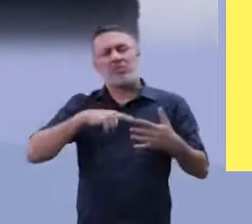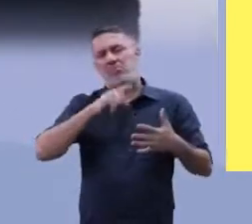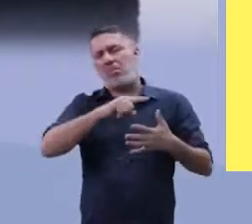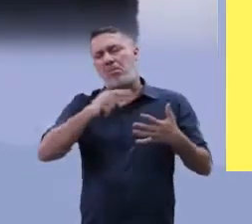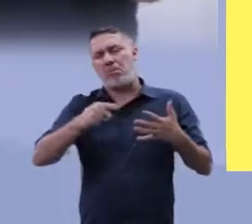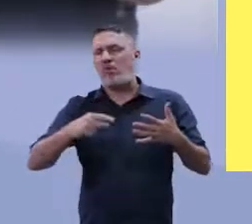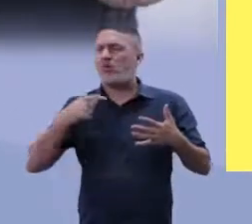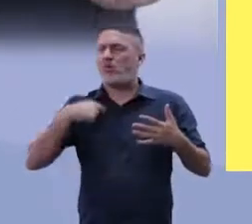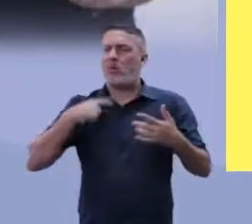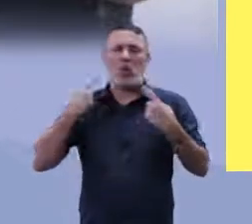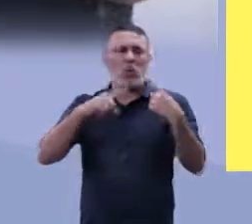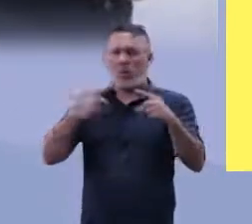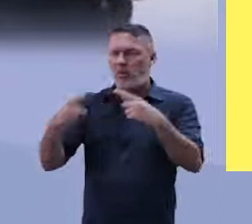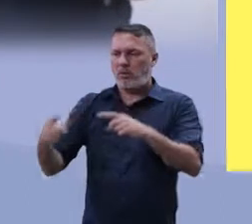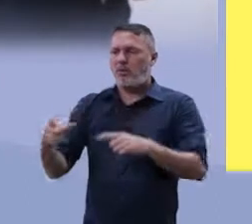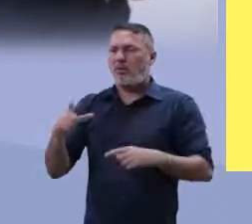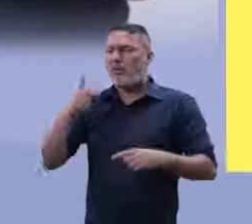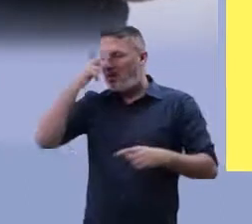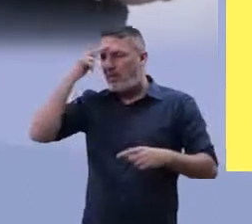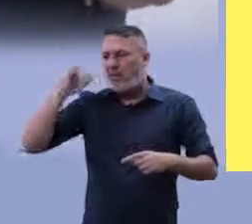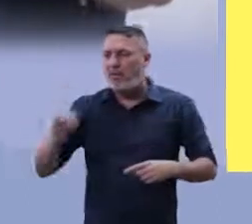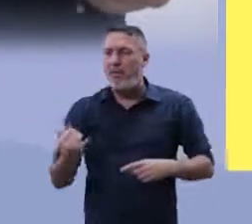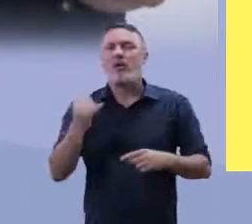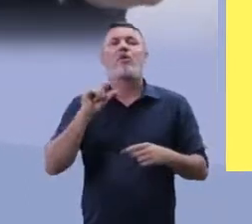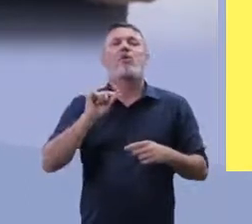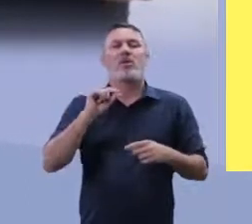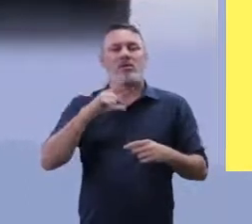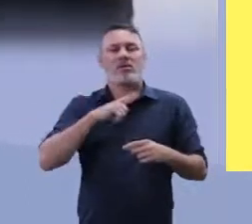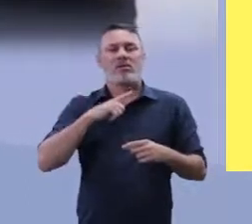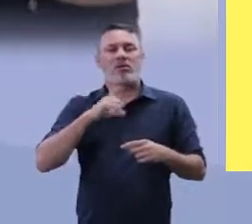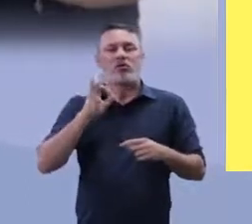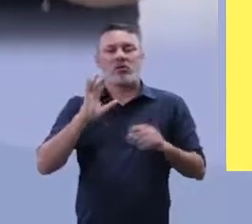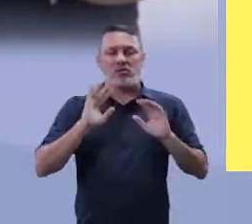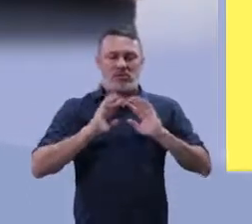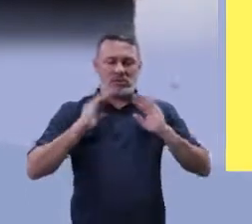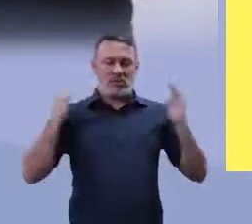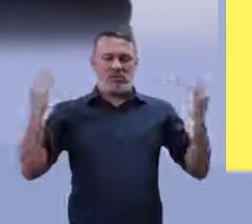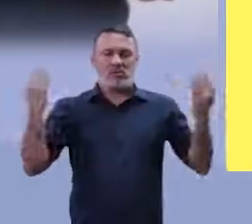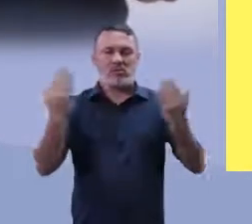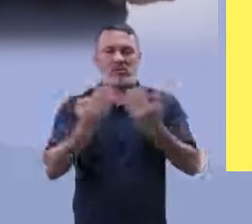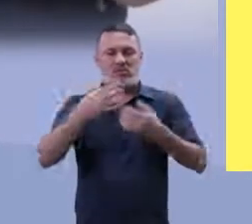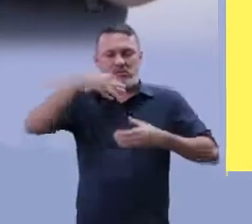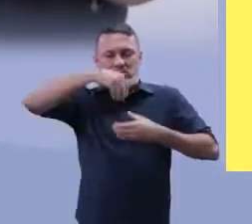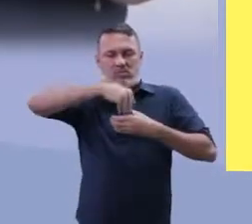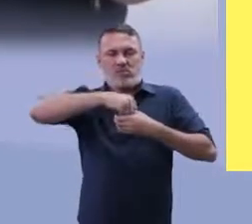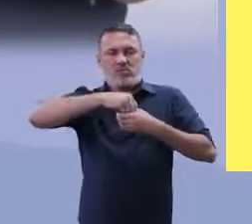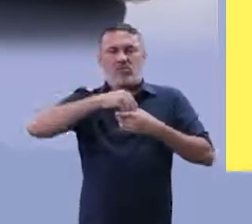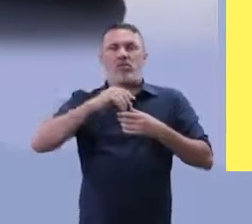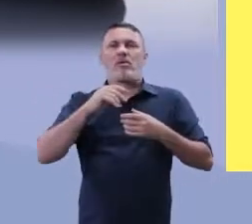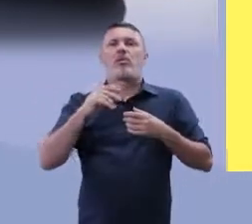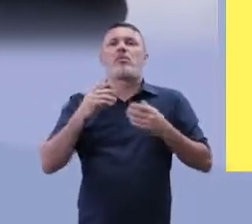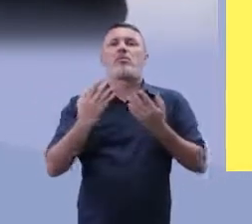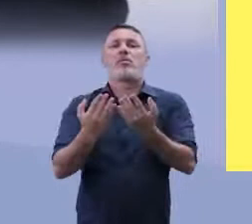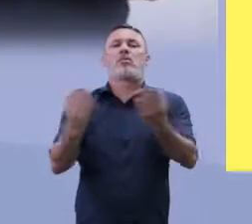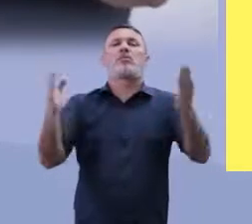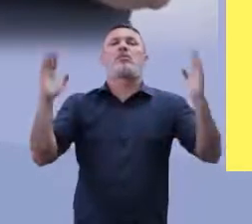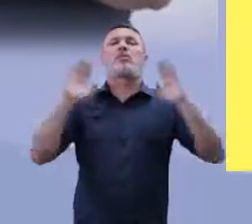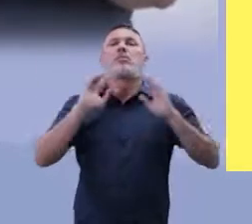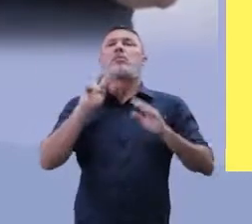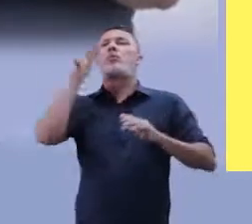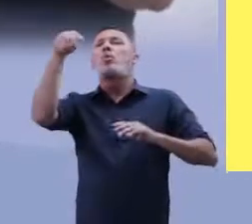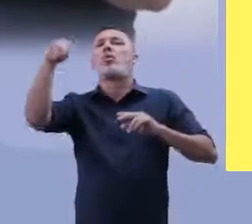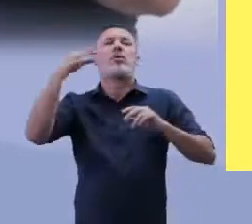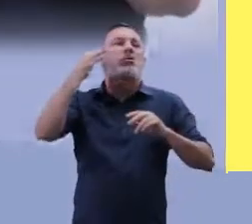os duques zurros, que vivem dentro de muros sem pulos, ou seja, não tem como